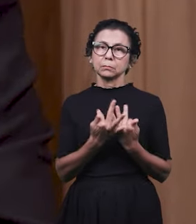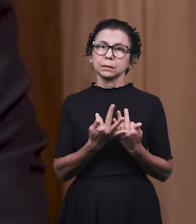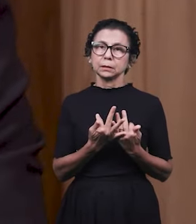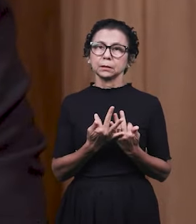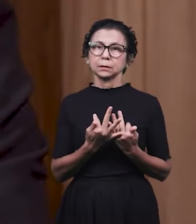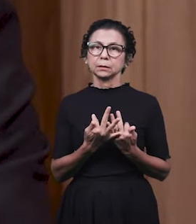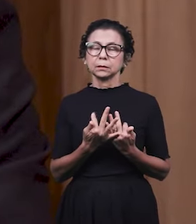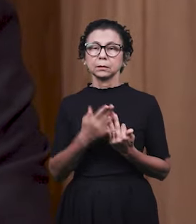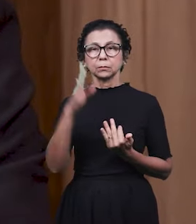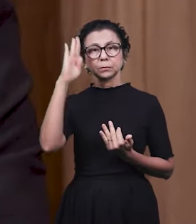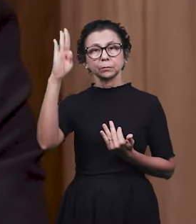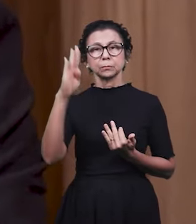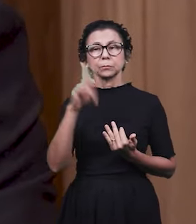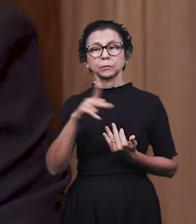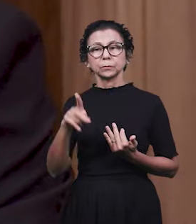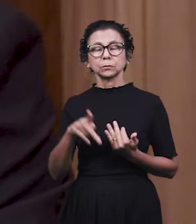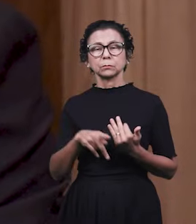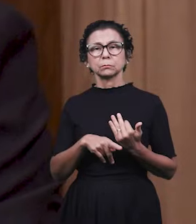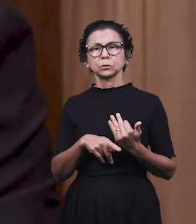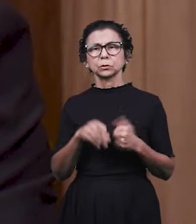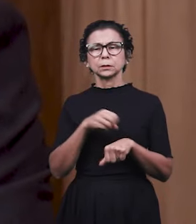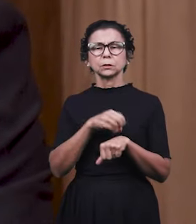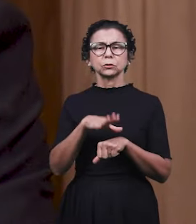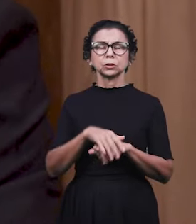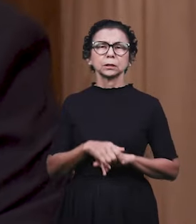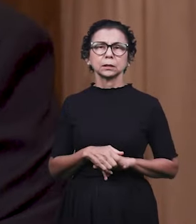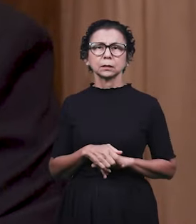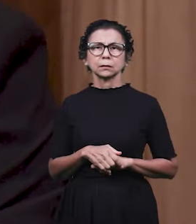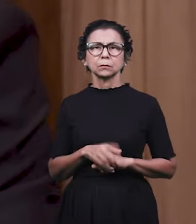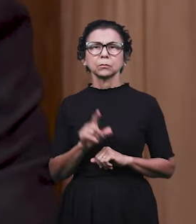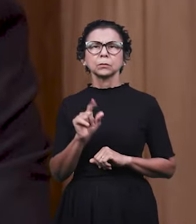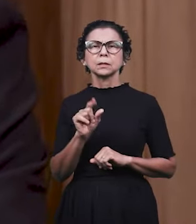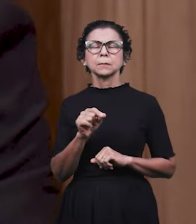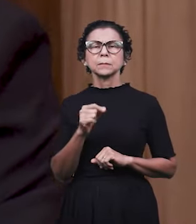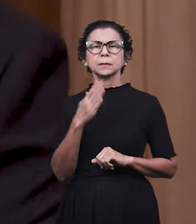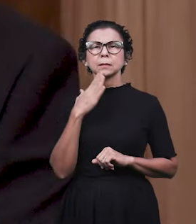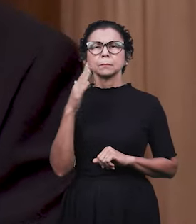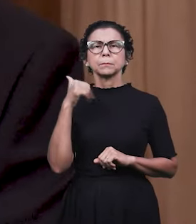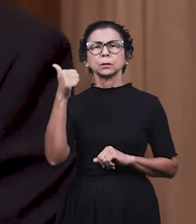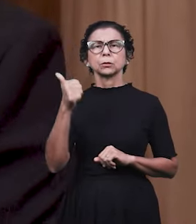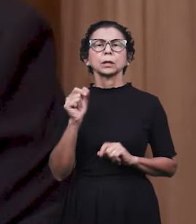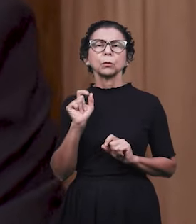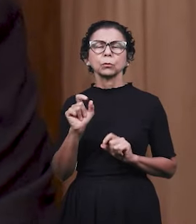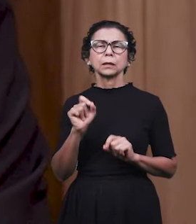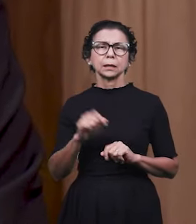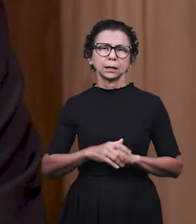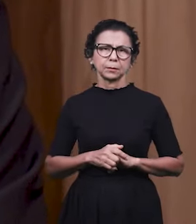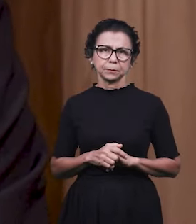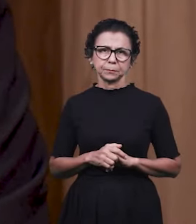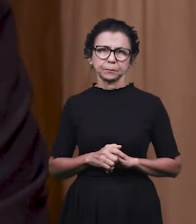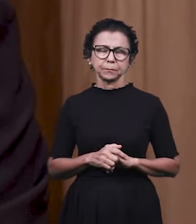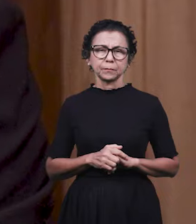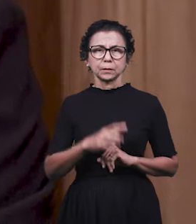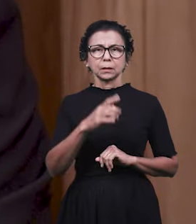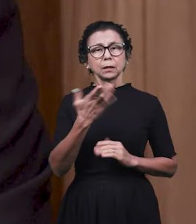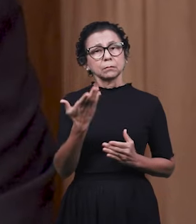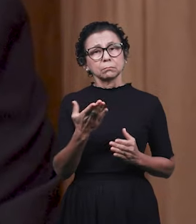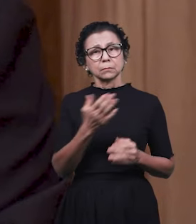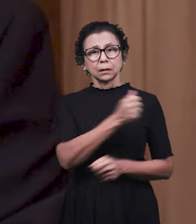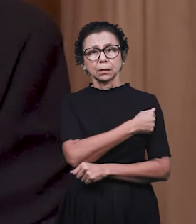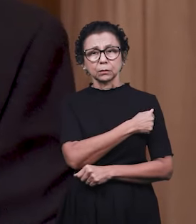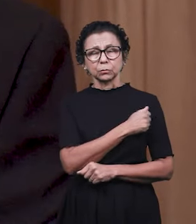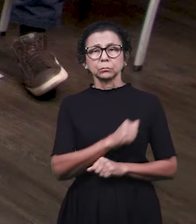te ajudar a te orientar quais são os pontos que você precisa de um reforço. Porque cada aluno tem uma característica. E